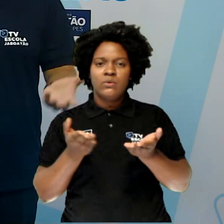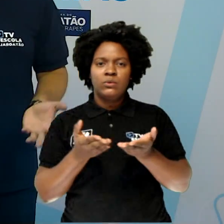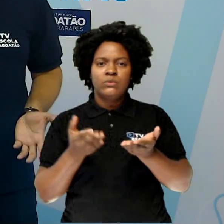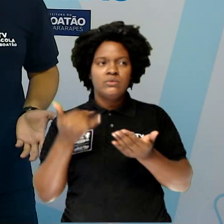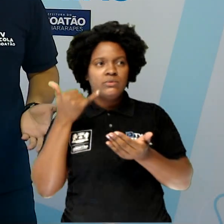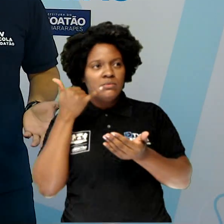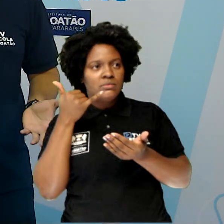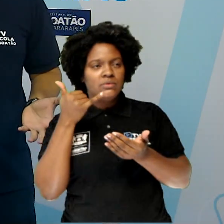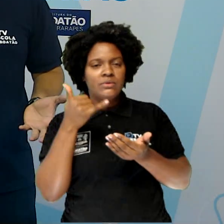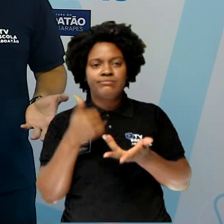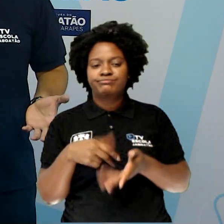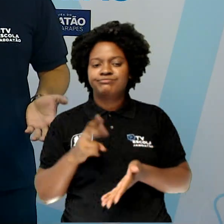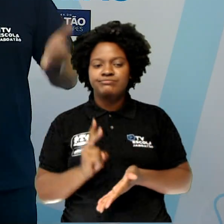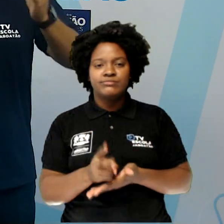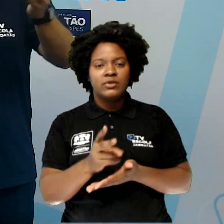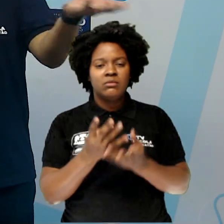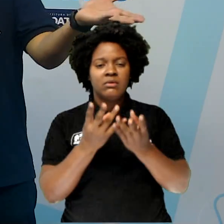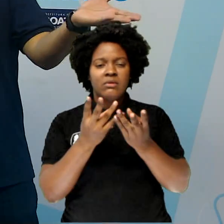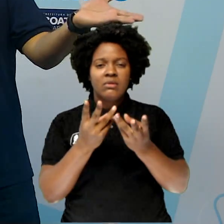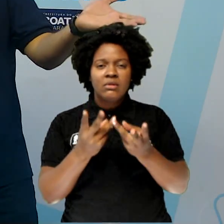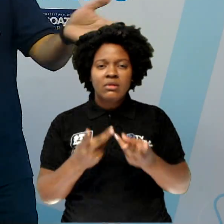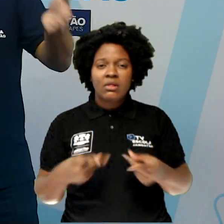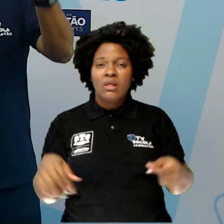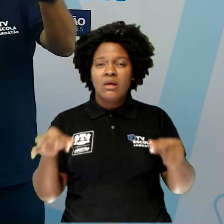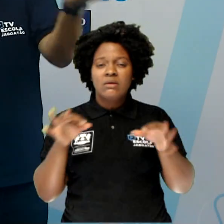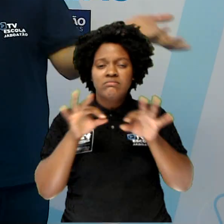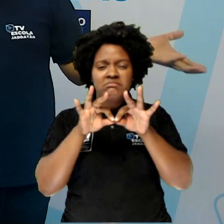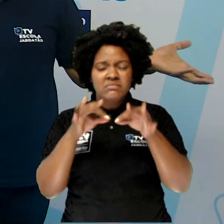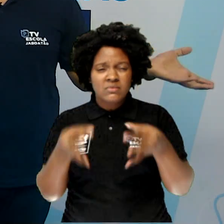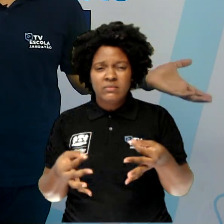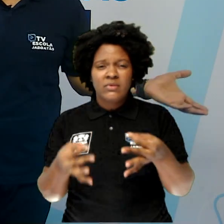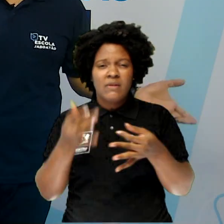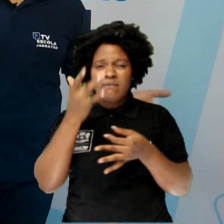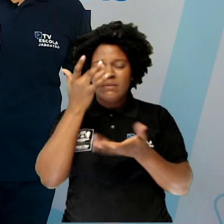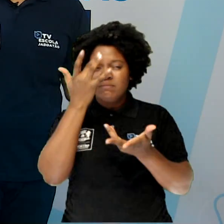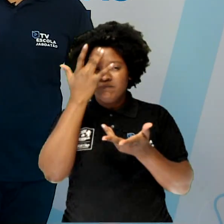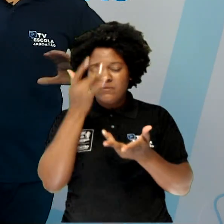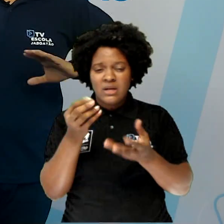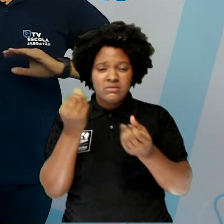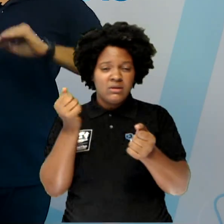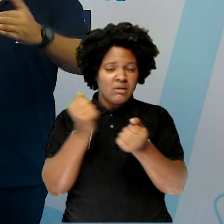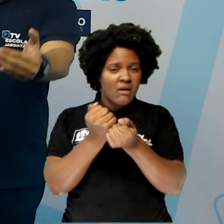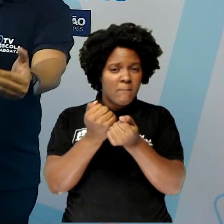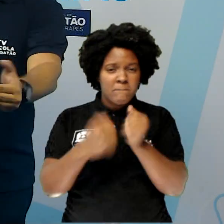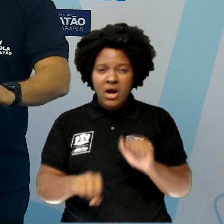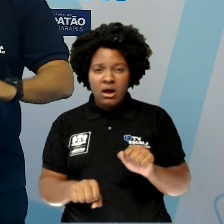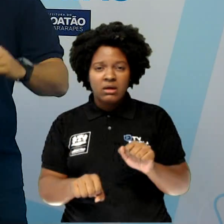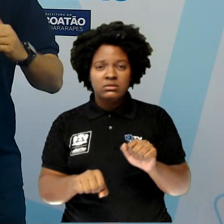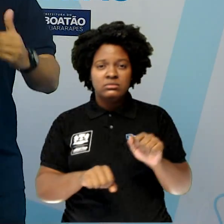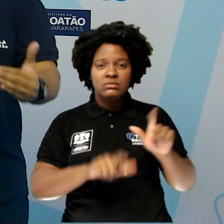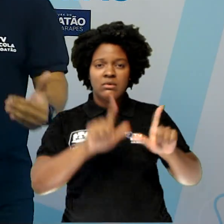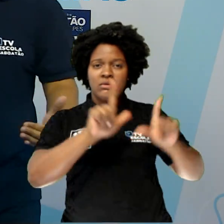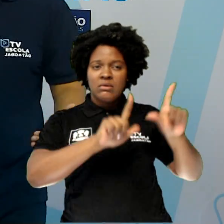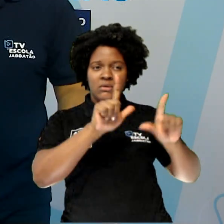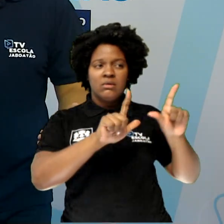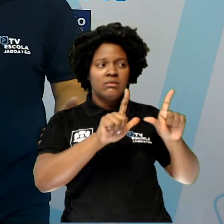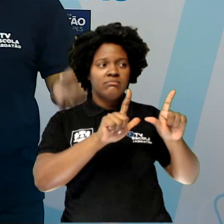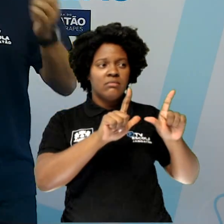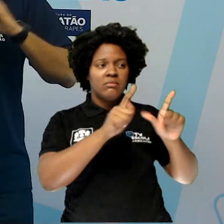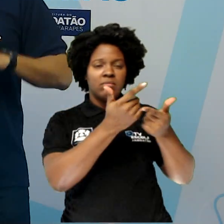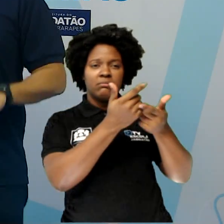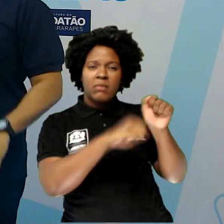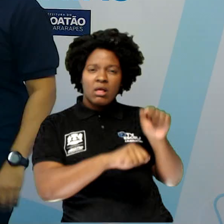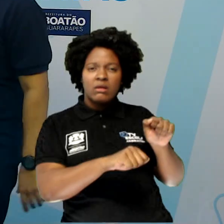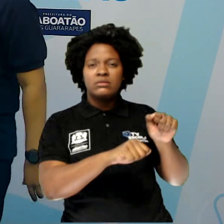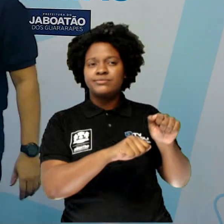mais descartáveis. Hoje tem aparelhos eletrônicos que se dá um problema na tela, é melhor comprar outro, porque o custo não vale a pena.